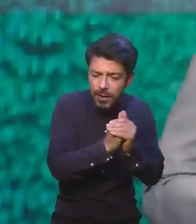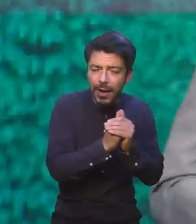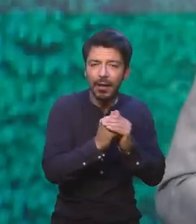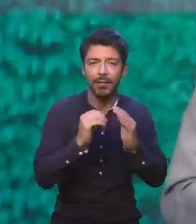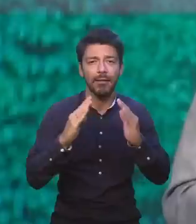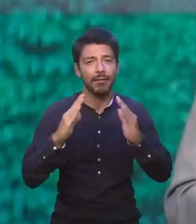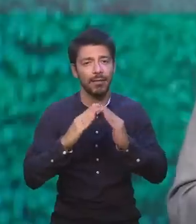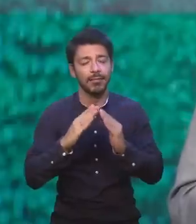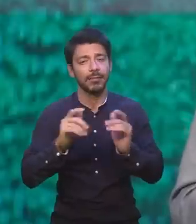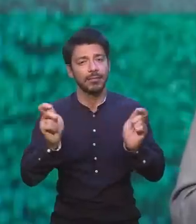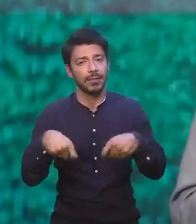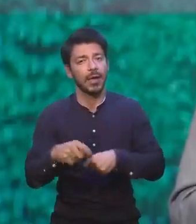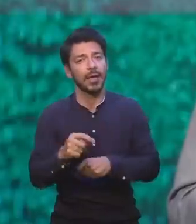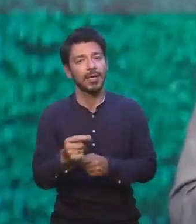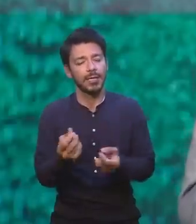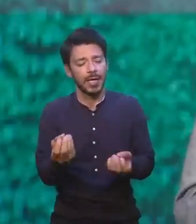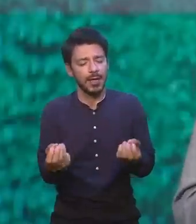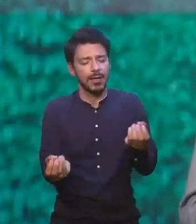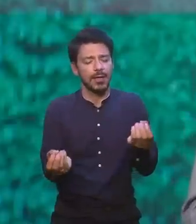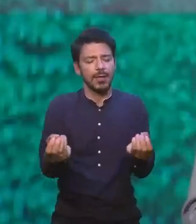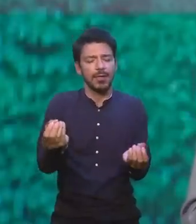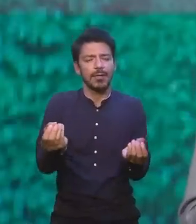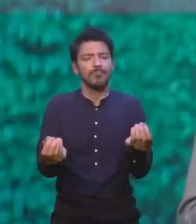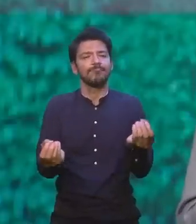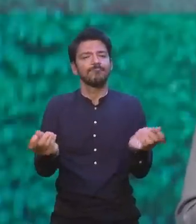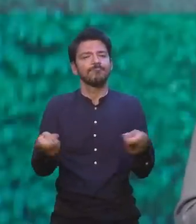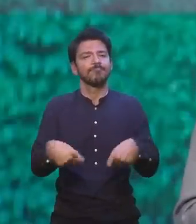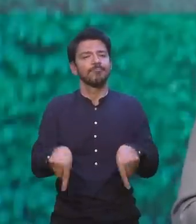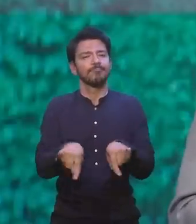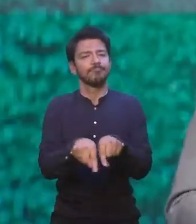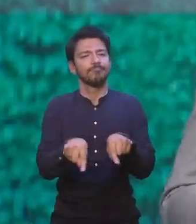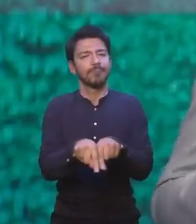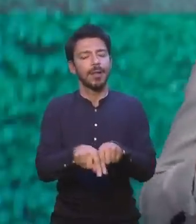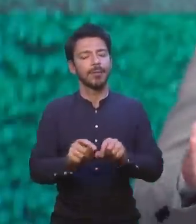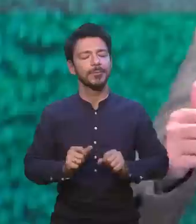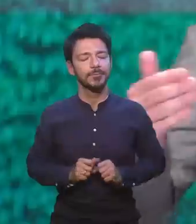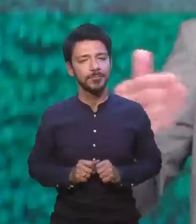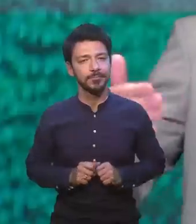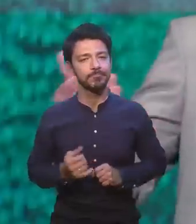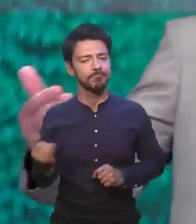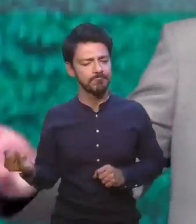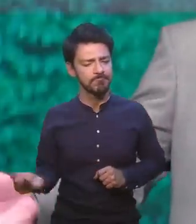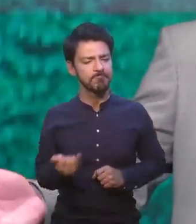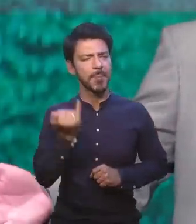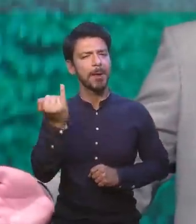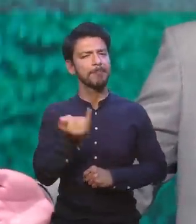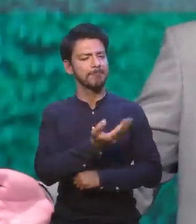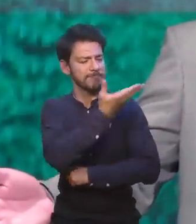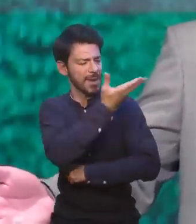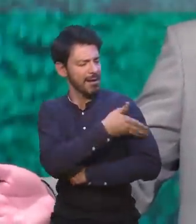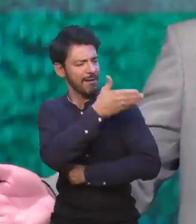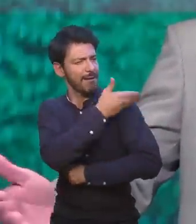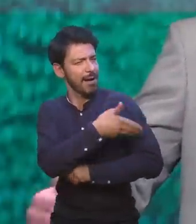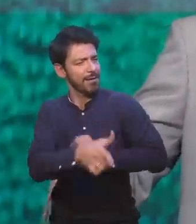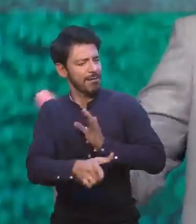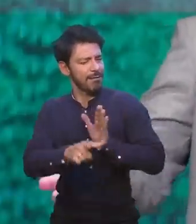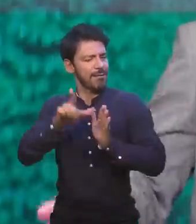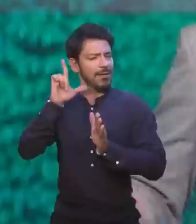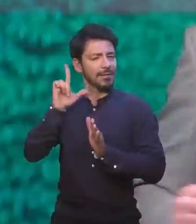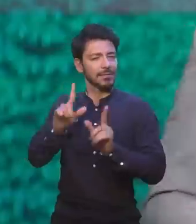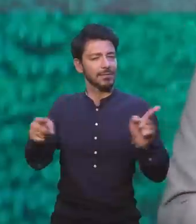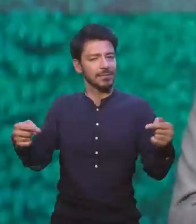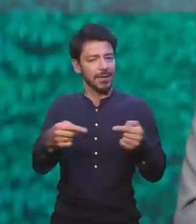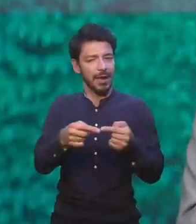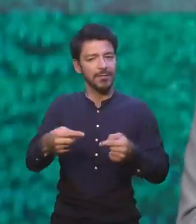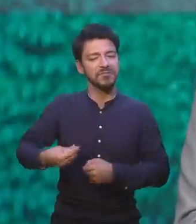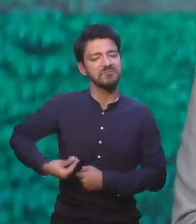Importante este preparo prévio, importante esse fortalecimento, que naturalmente também vai se dando na vivência